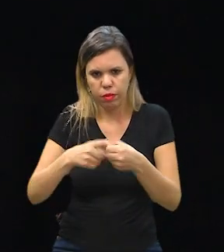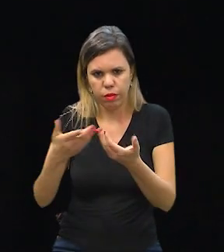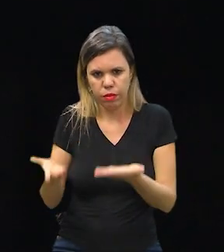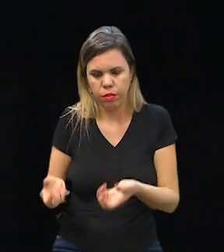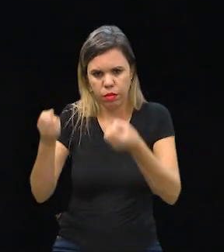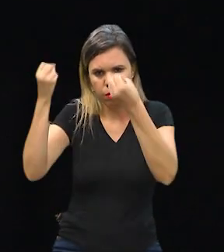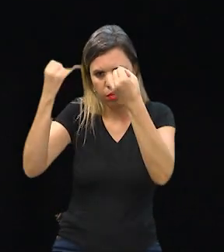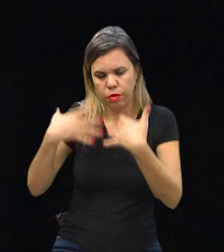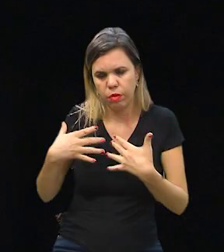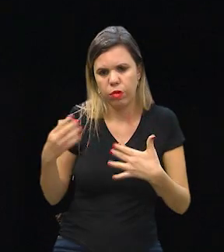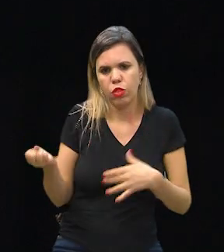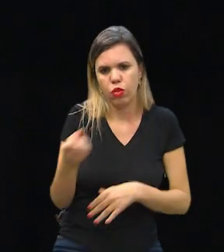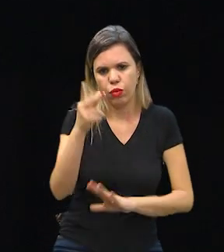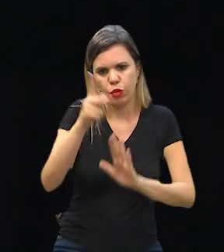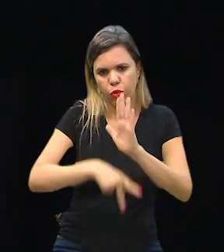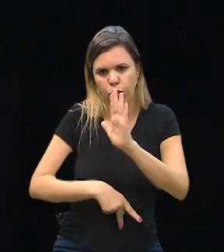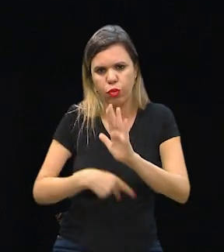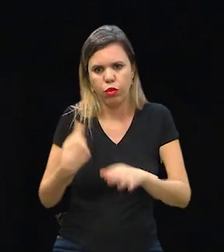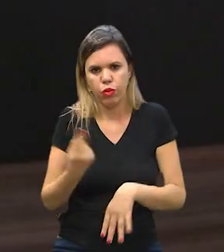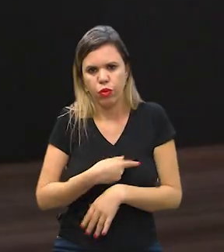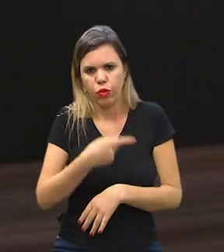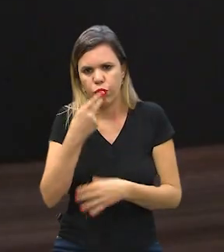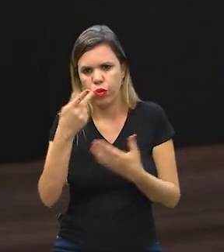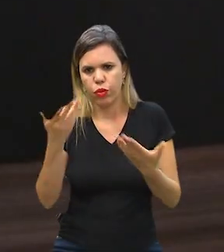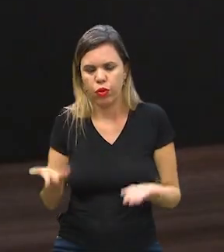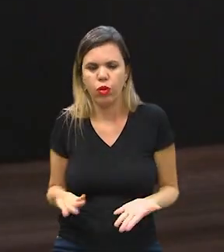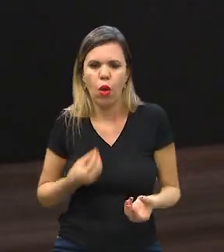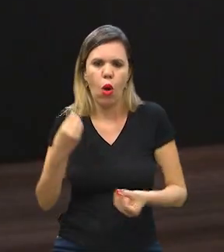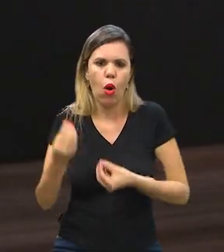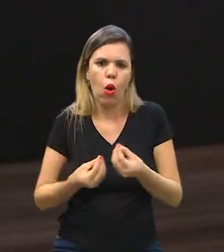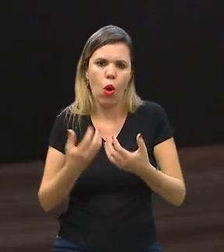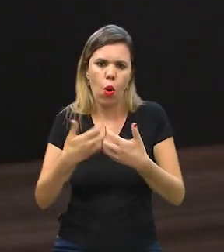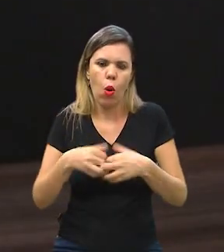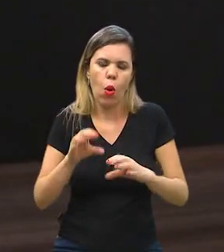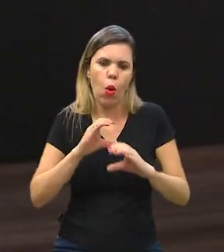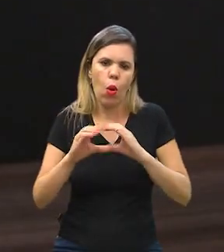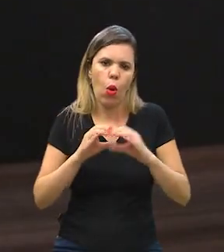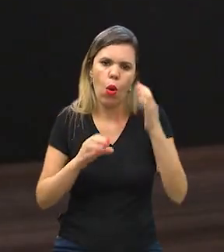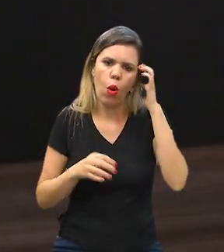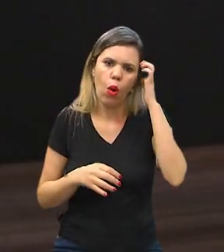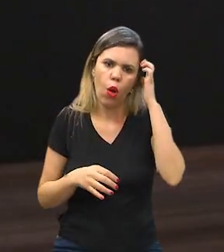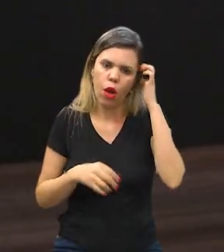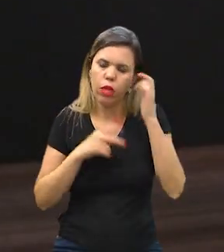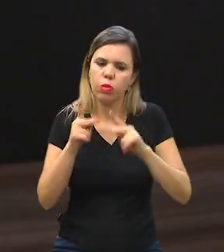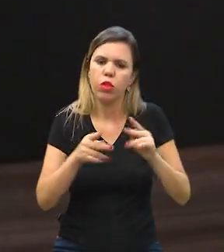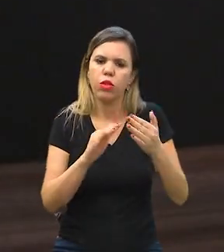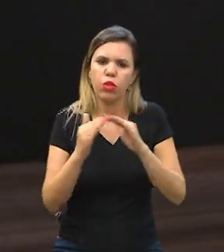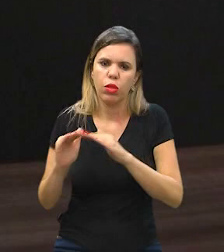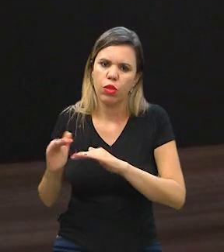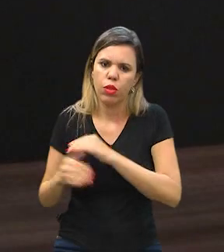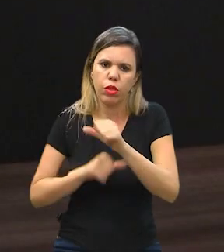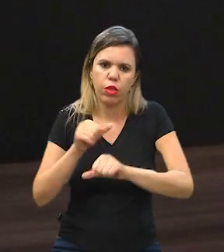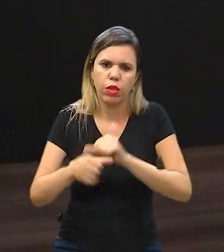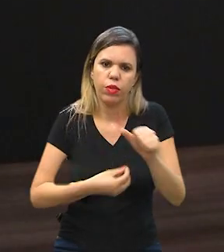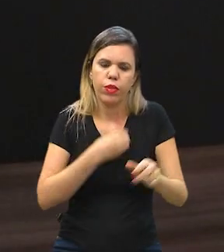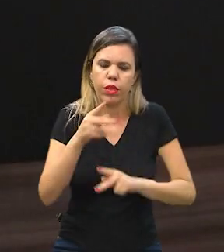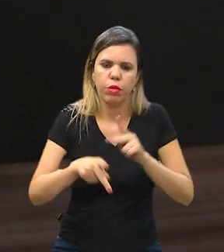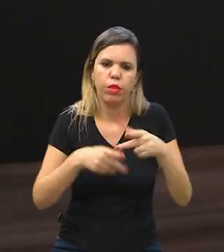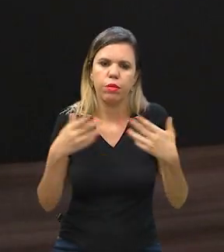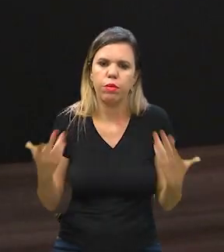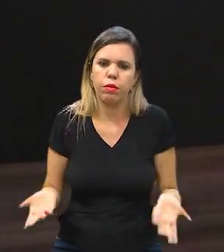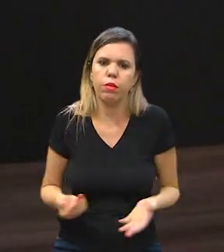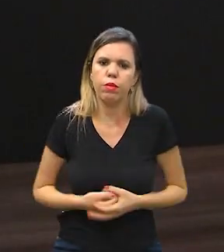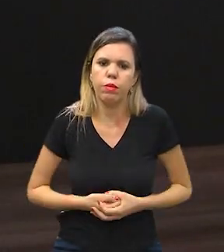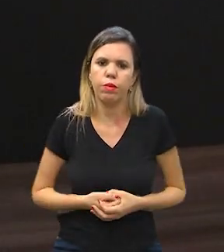voltar aqui contar sobre novos projetos, a gente falar de como essa comunicação periférica tem transformado a vida